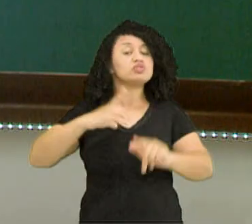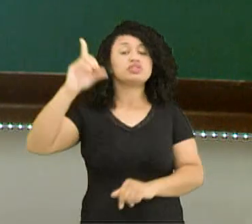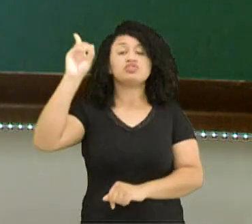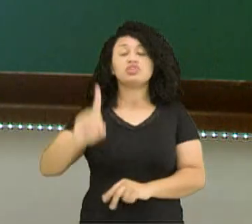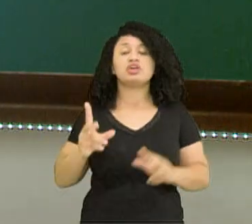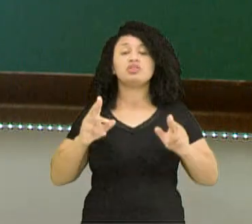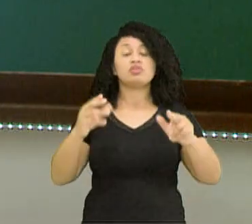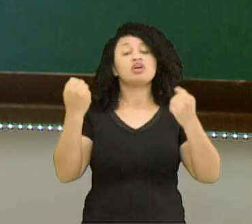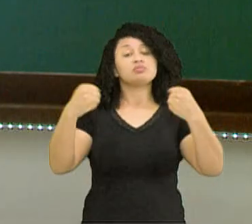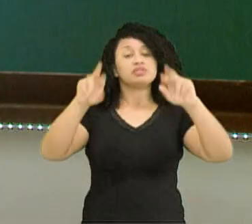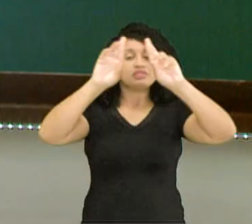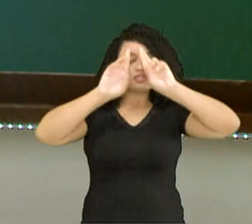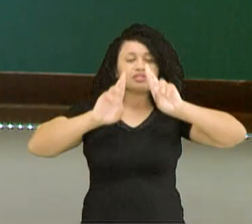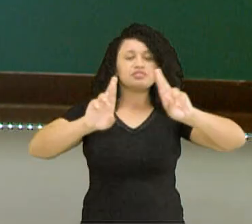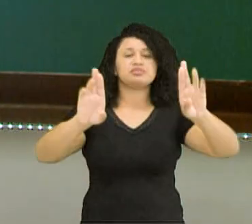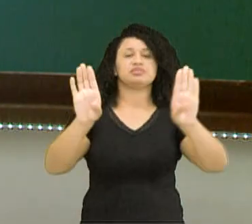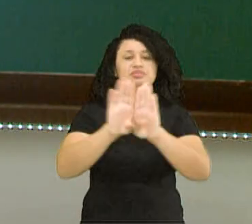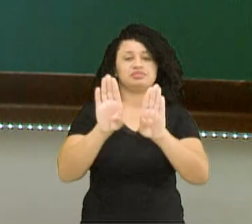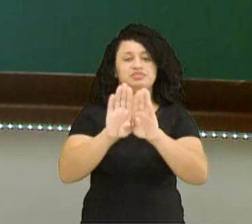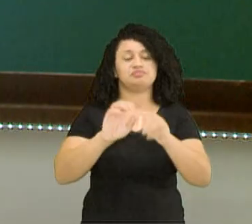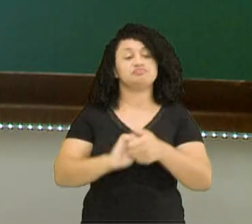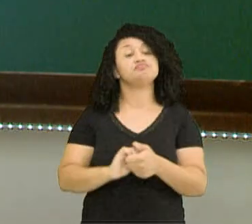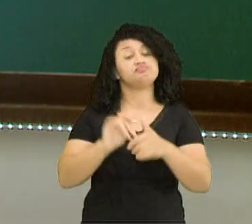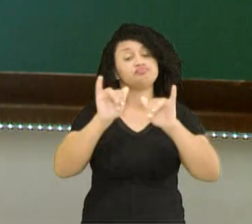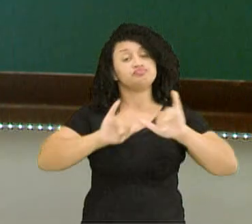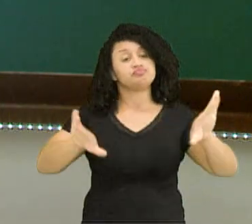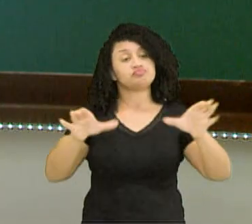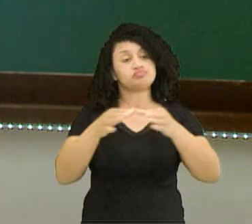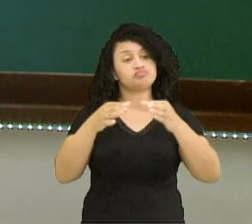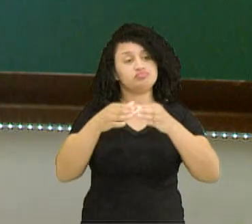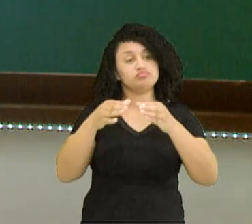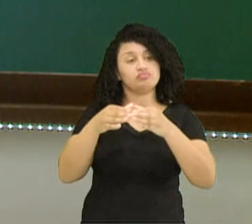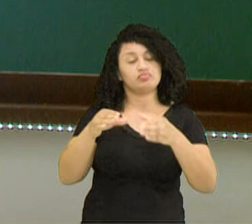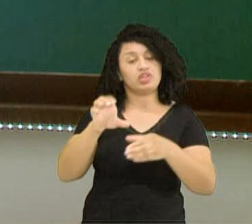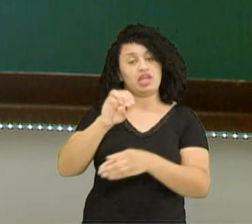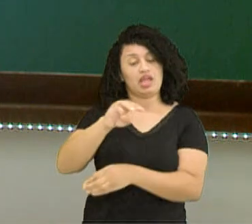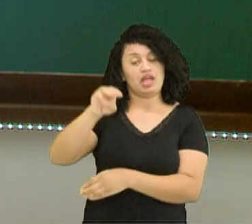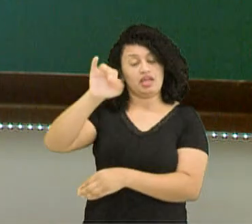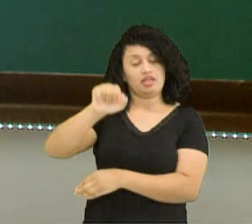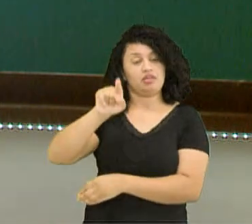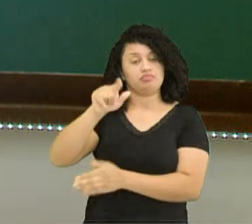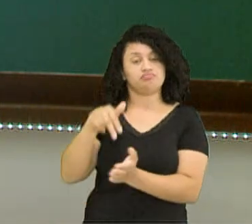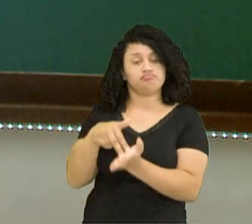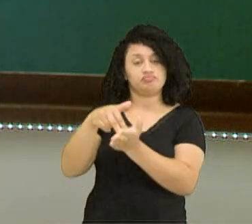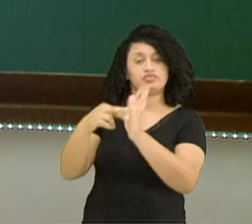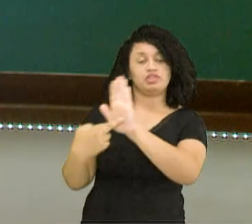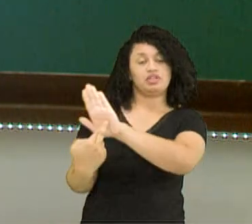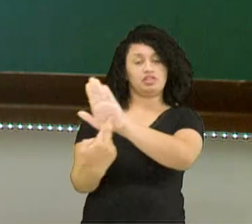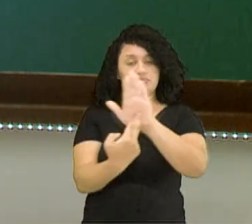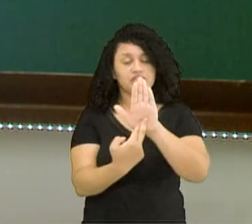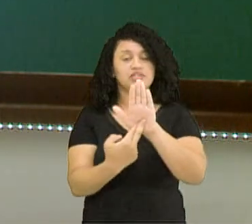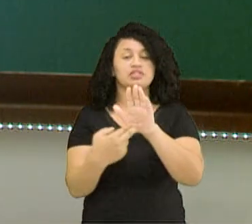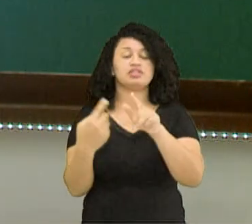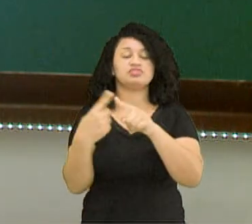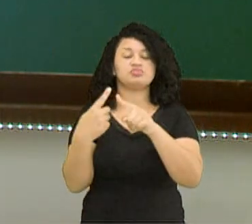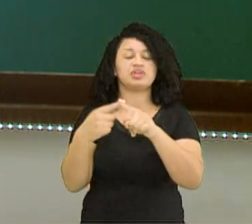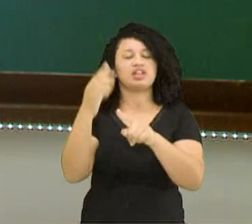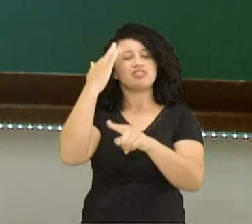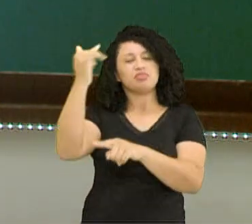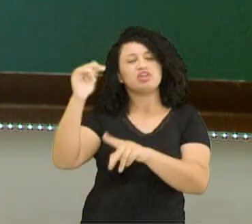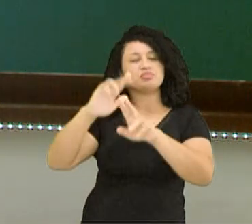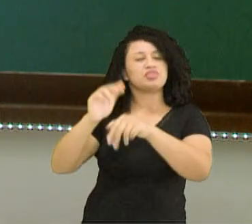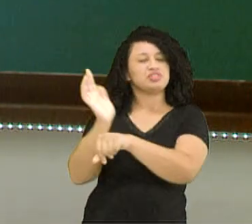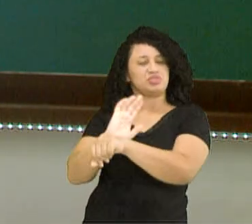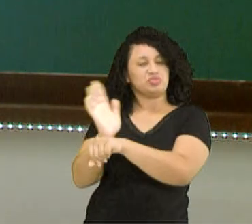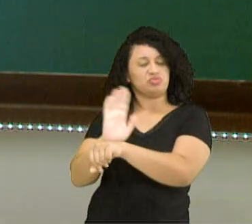mesmo respeito. Então, essa é a campanha He for She. Emma Watson, que é conhecida por ter feito Harry Potter,